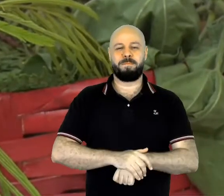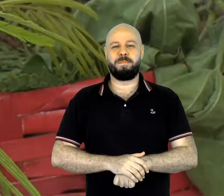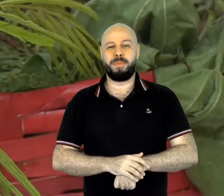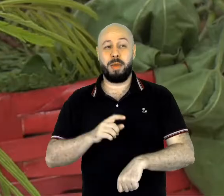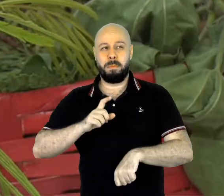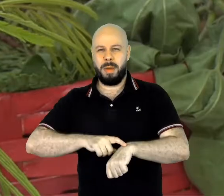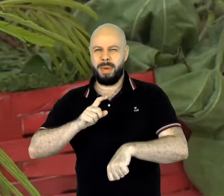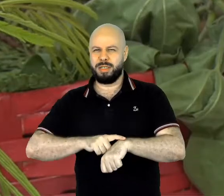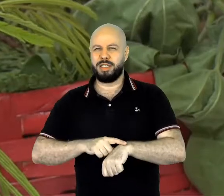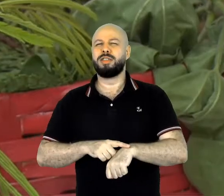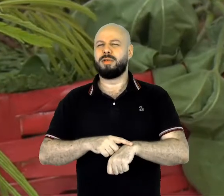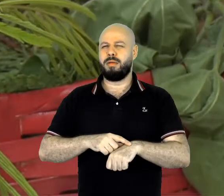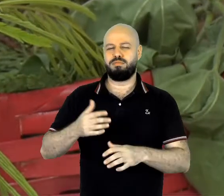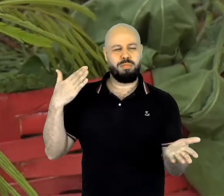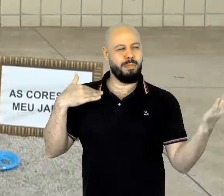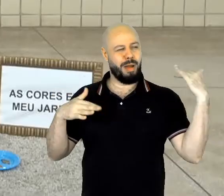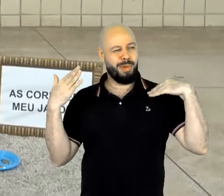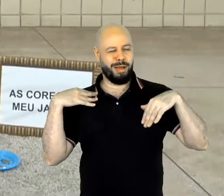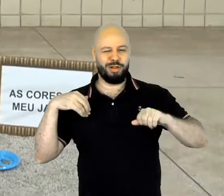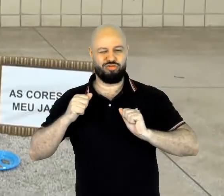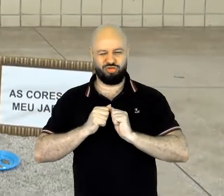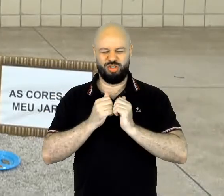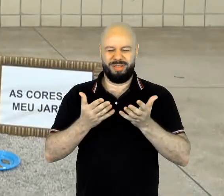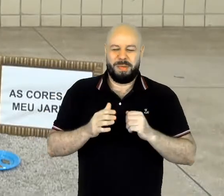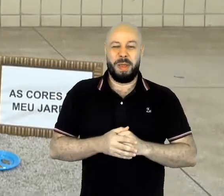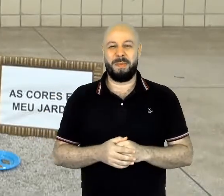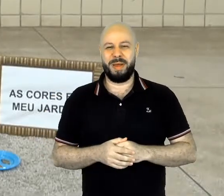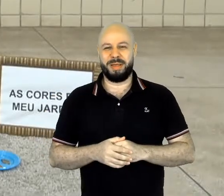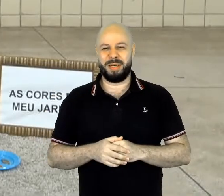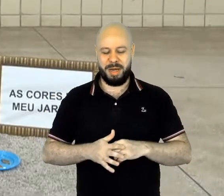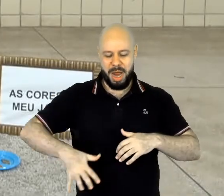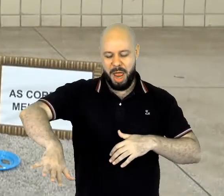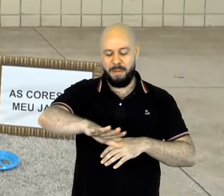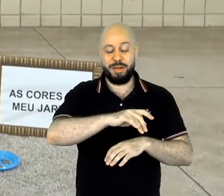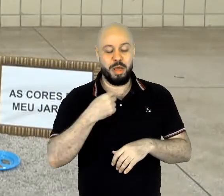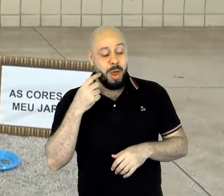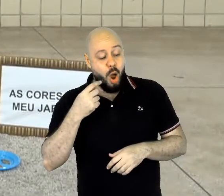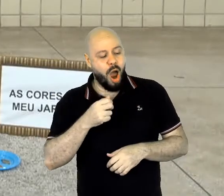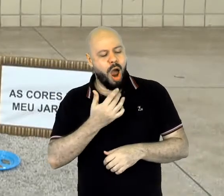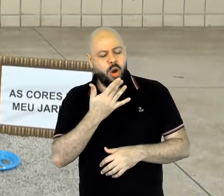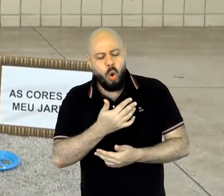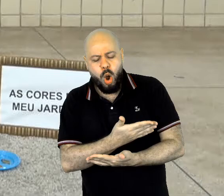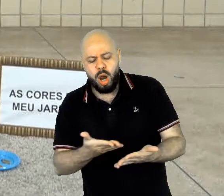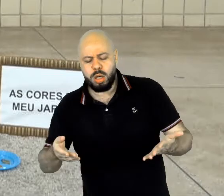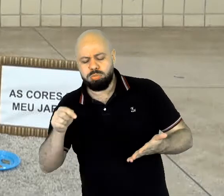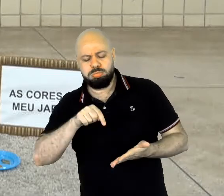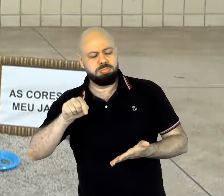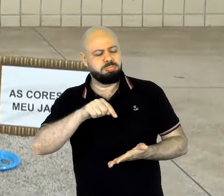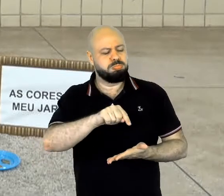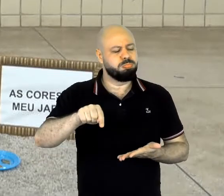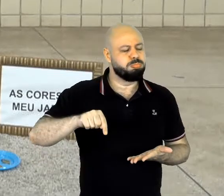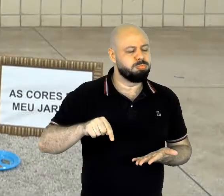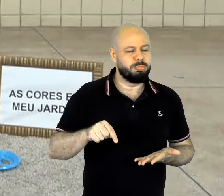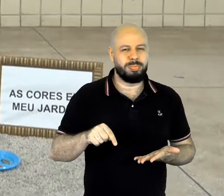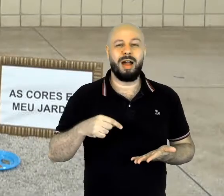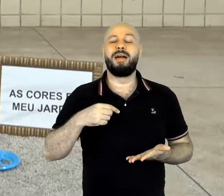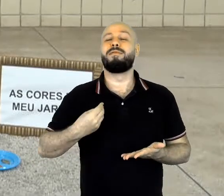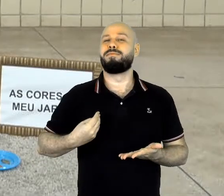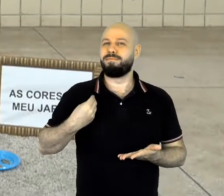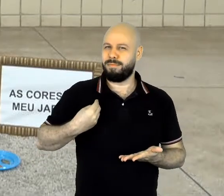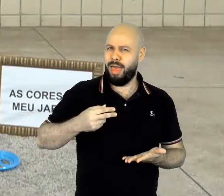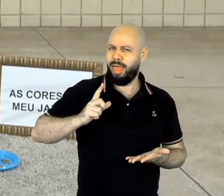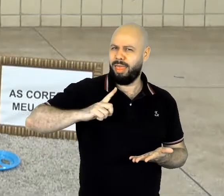criança, você vai pedir para a sua criança observar todas as cores que tem nesse espaço e mostra para ela que essas cores elas estão presentes